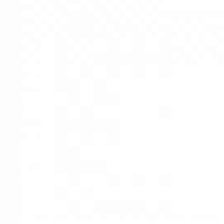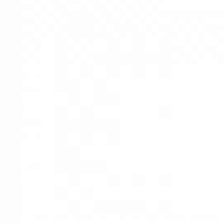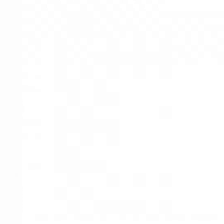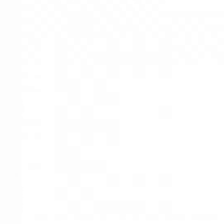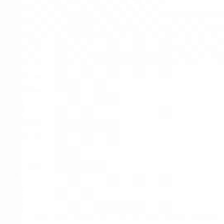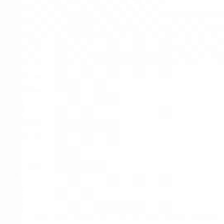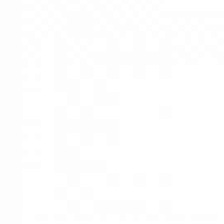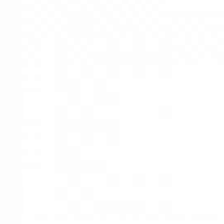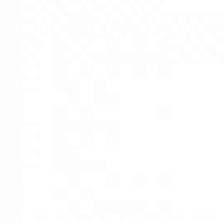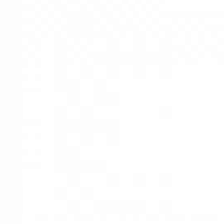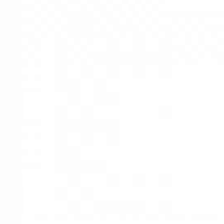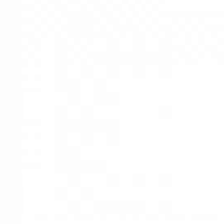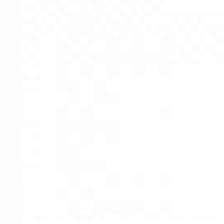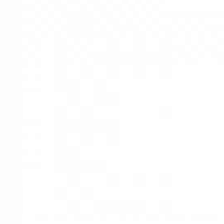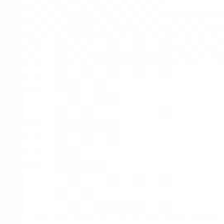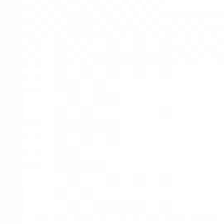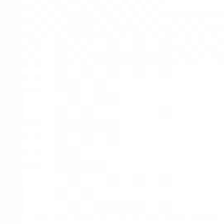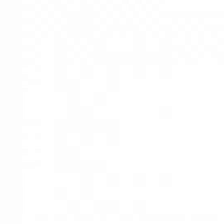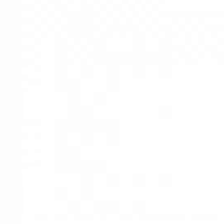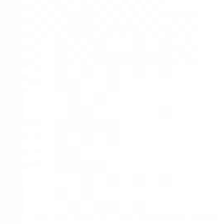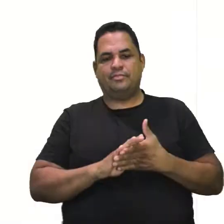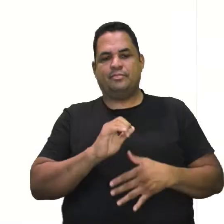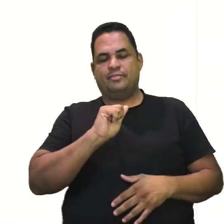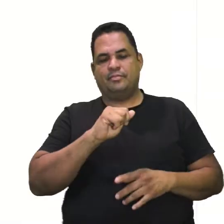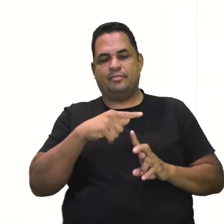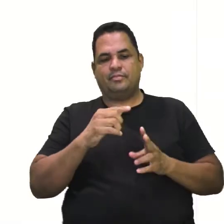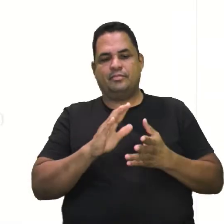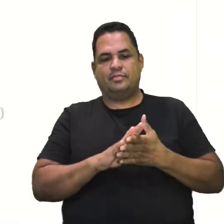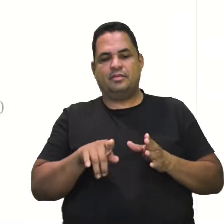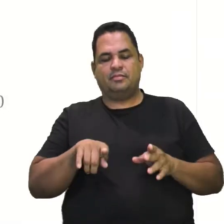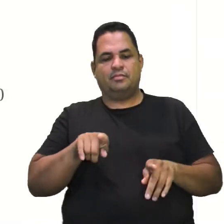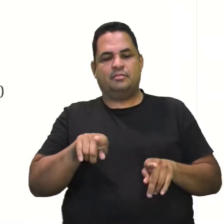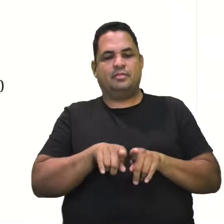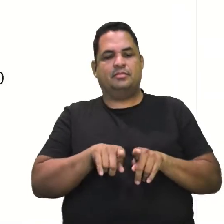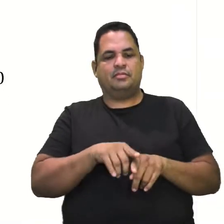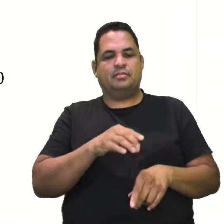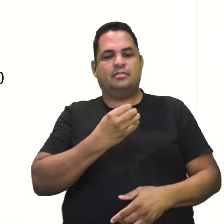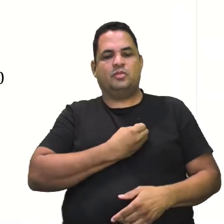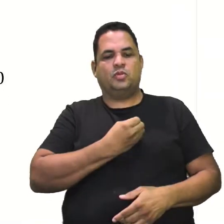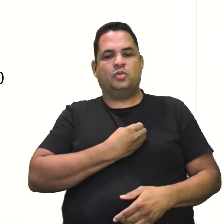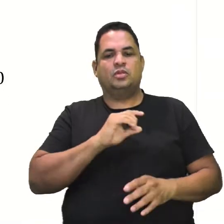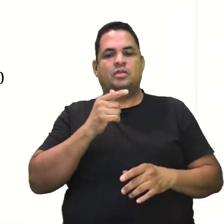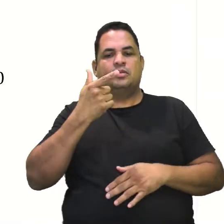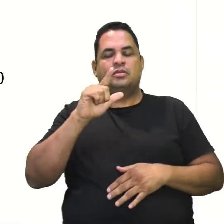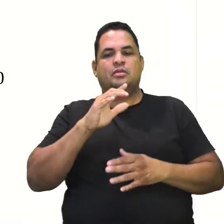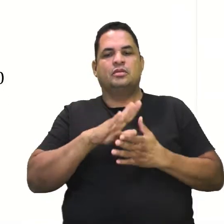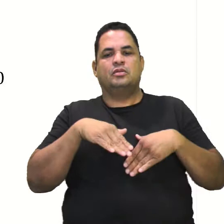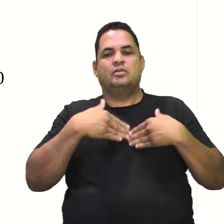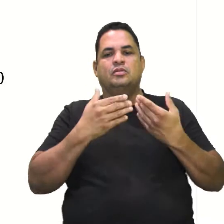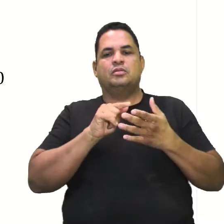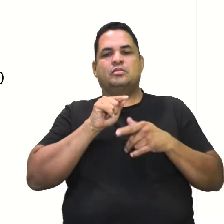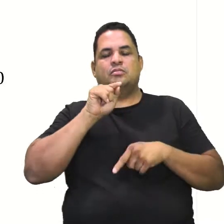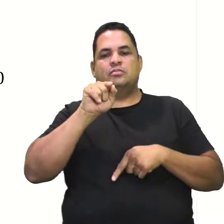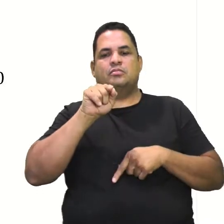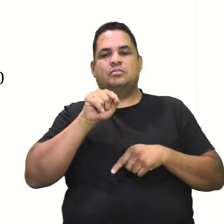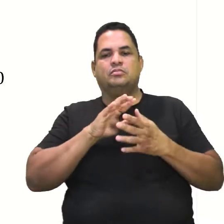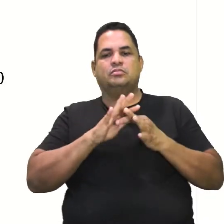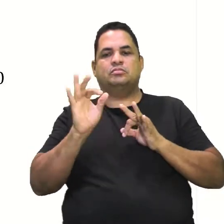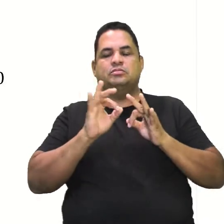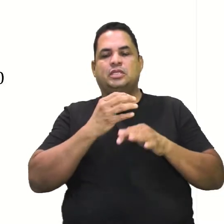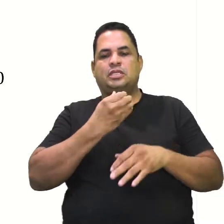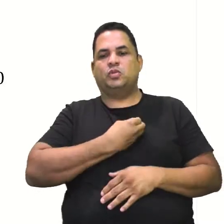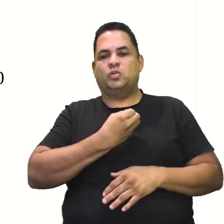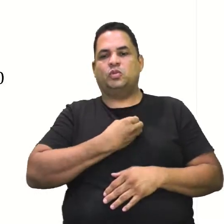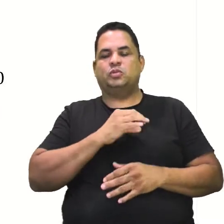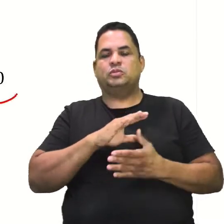e C. E esse A e esse B é também os coeficientes, repete, né? Então, quando a gente tem um ponto, a gente tem